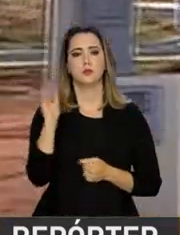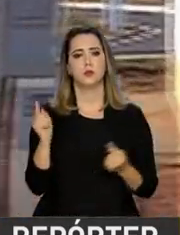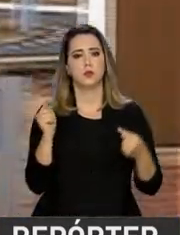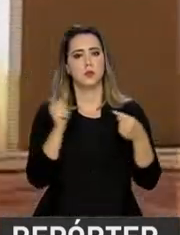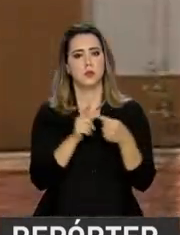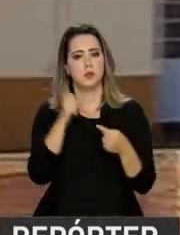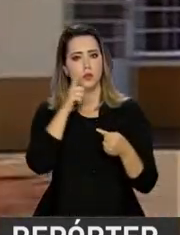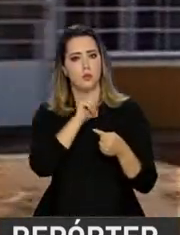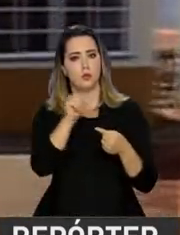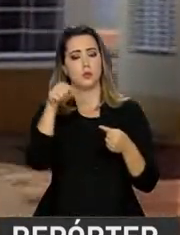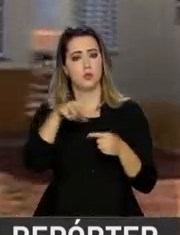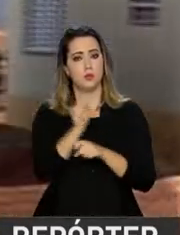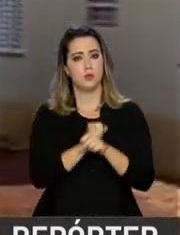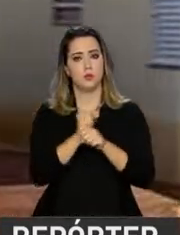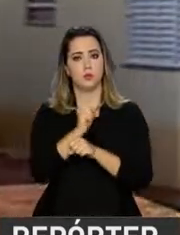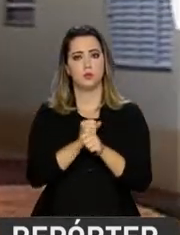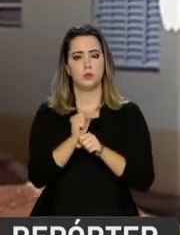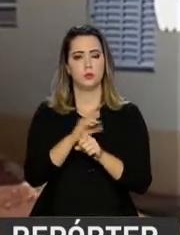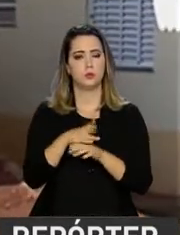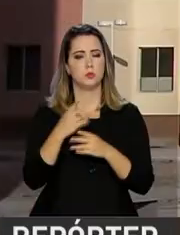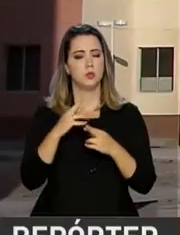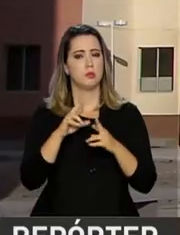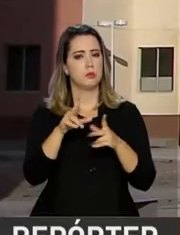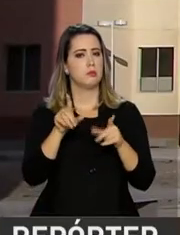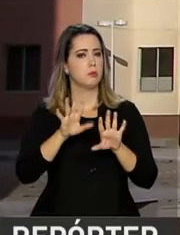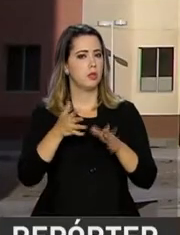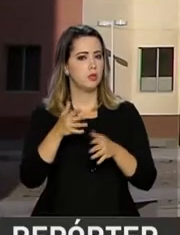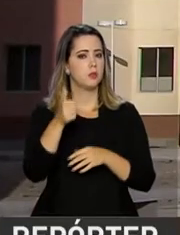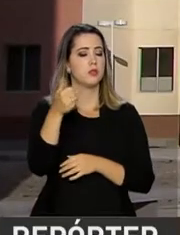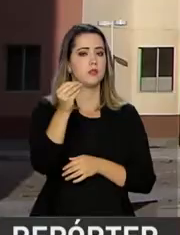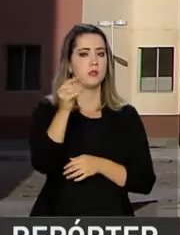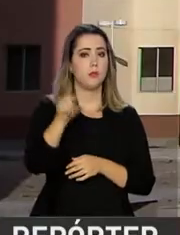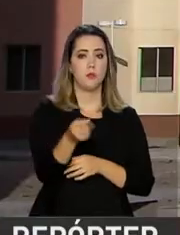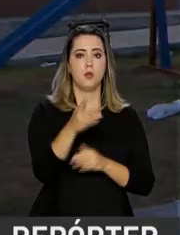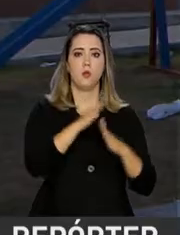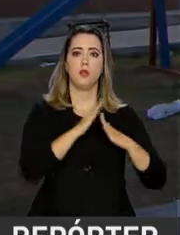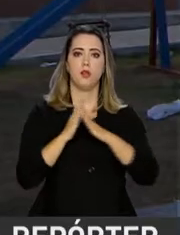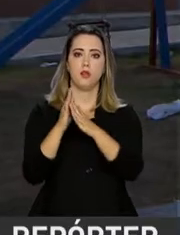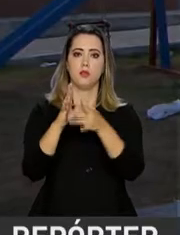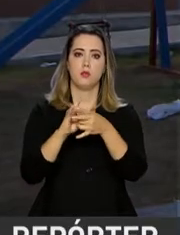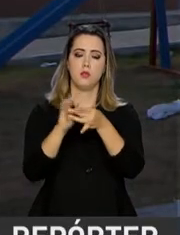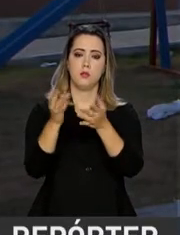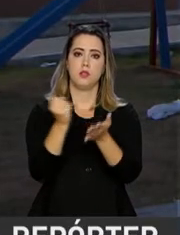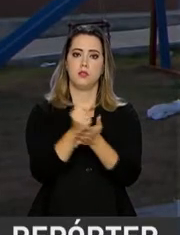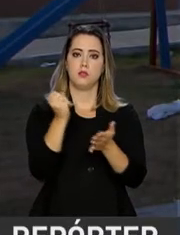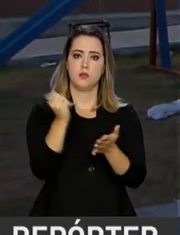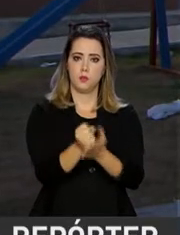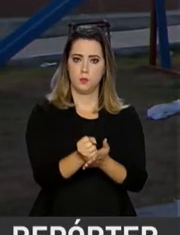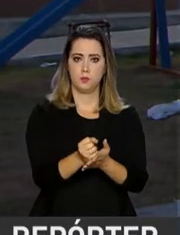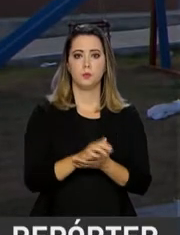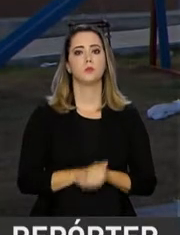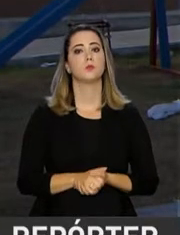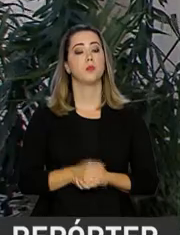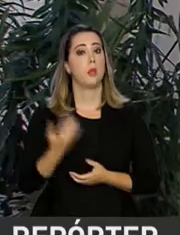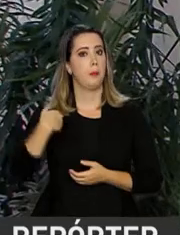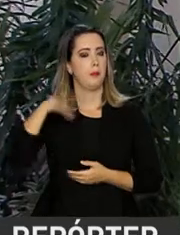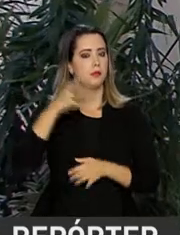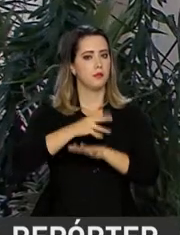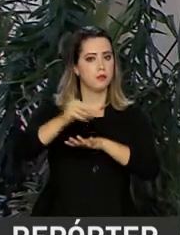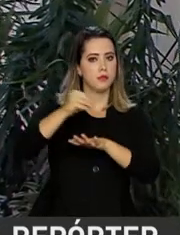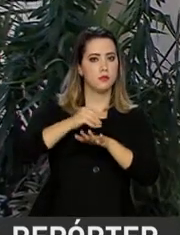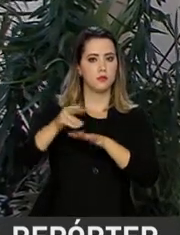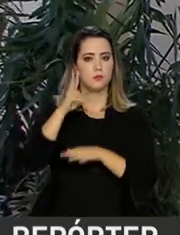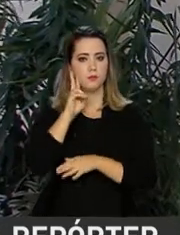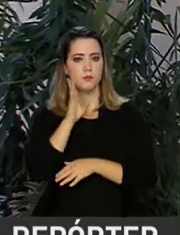atinge a meta para este ano, estimada em 100 mil moradias com autorização para contratação. Mais informações